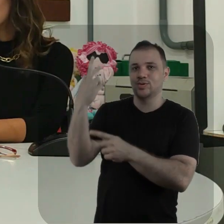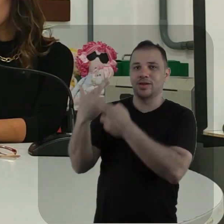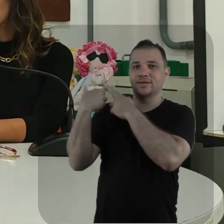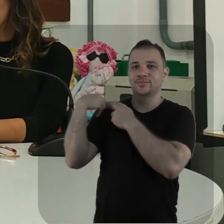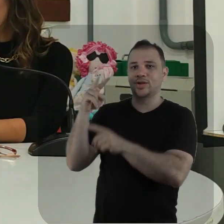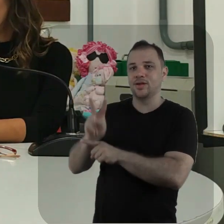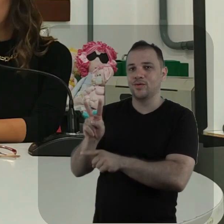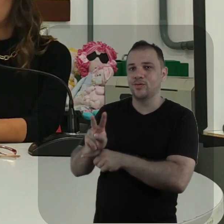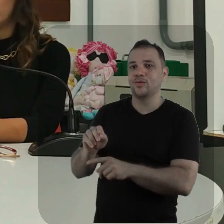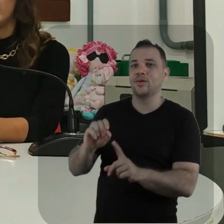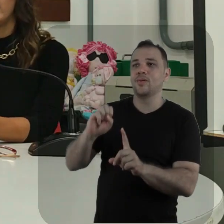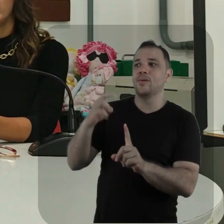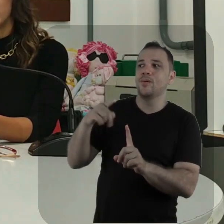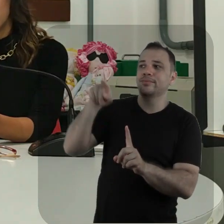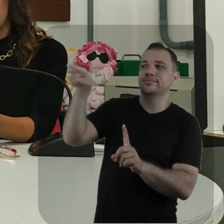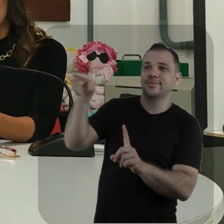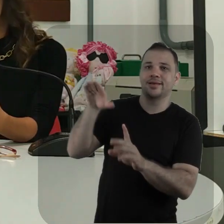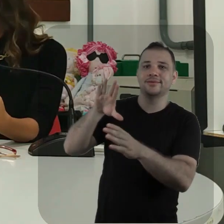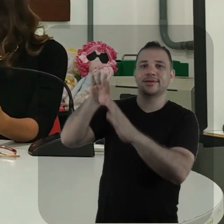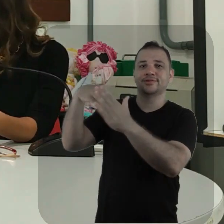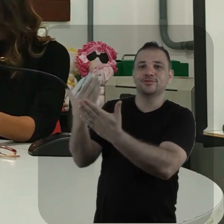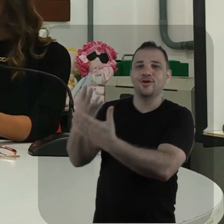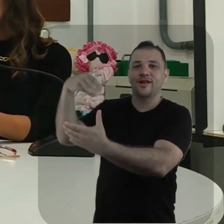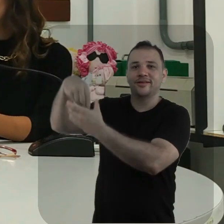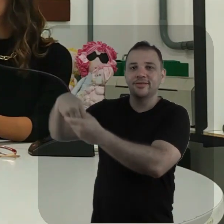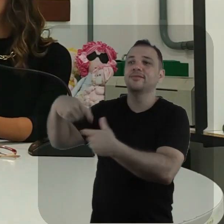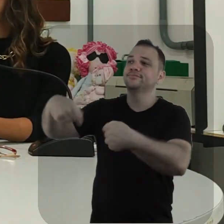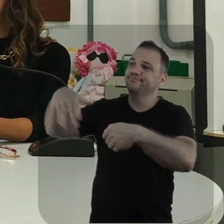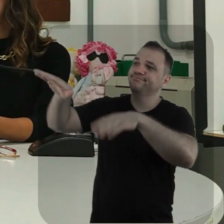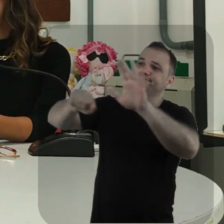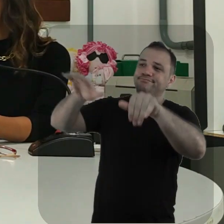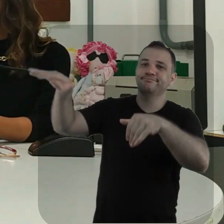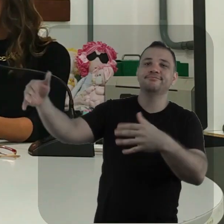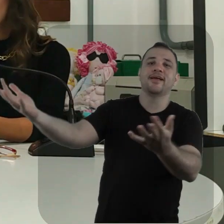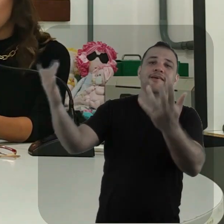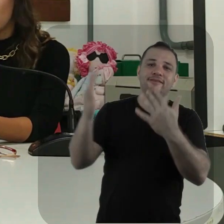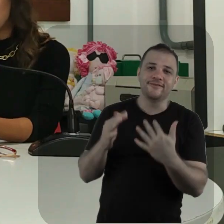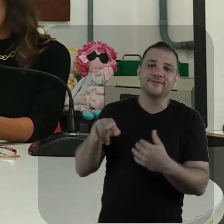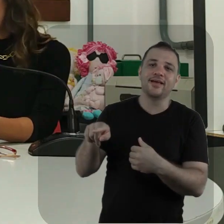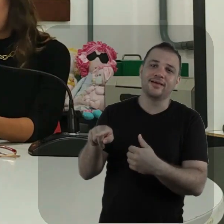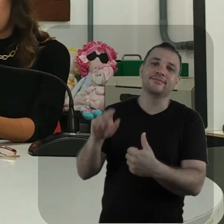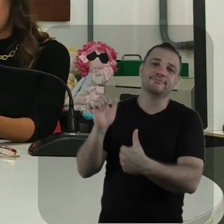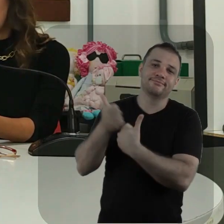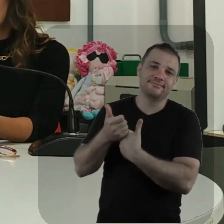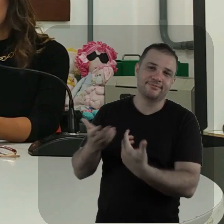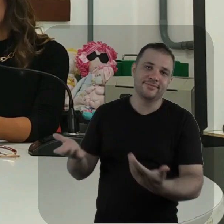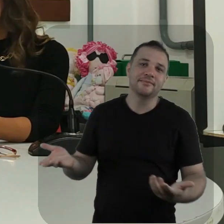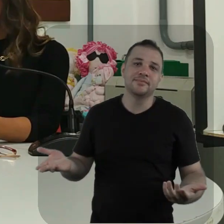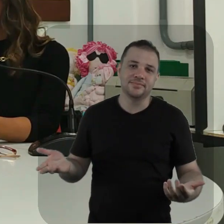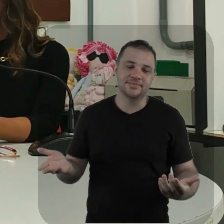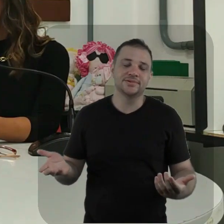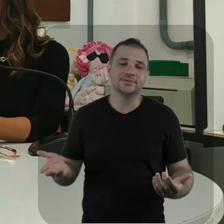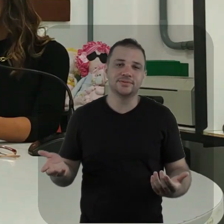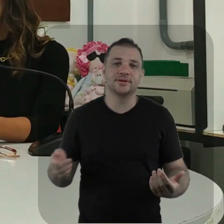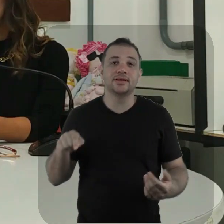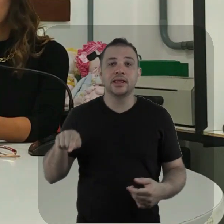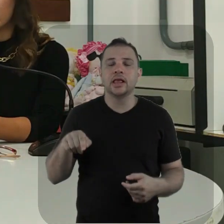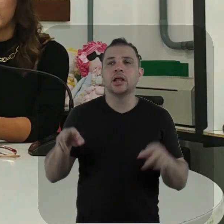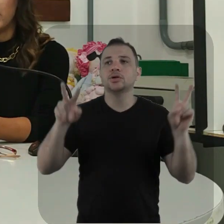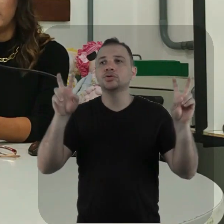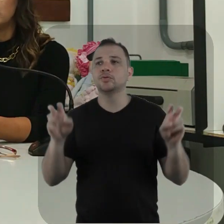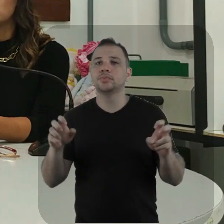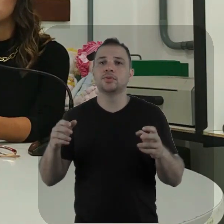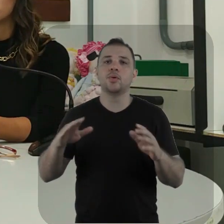muita coisa, né? Nas relações, nos vínculos, na forma como essa criança é tratada, nas tratativas, né?